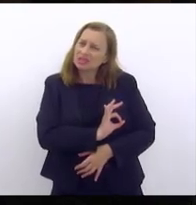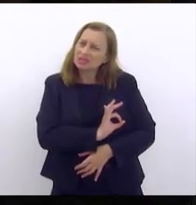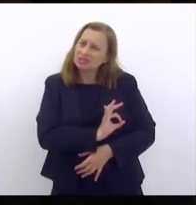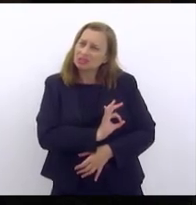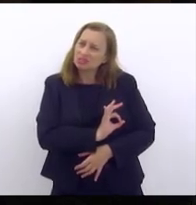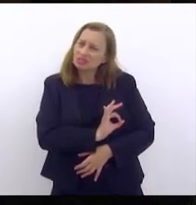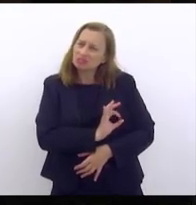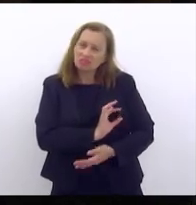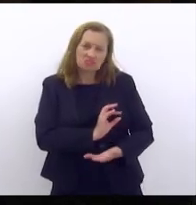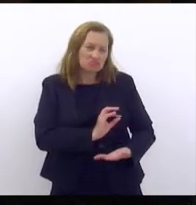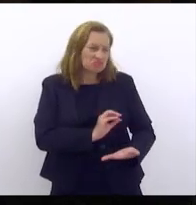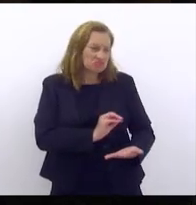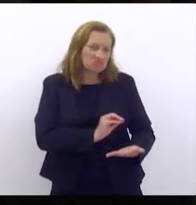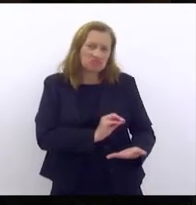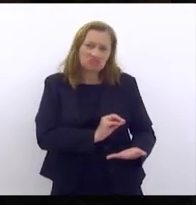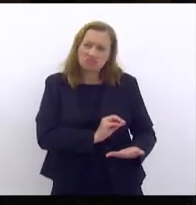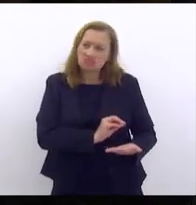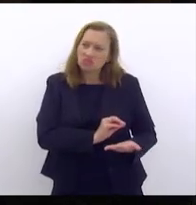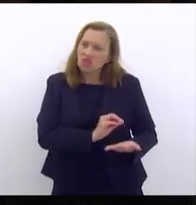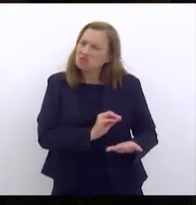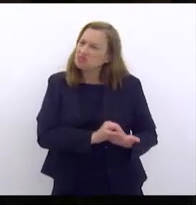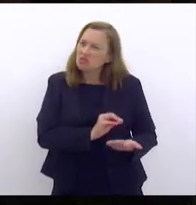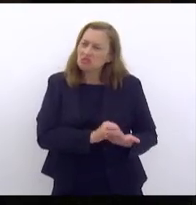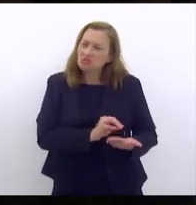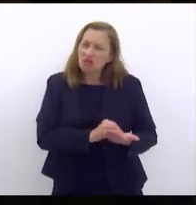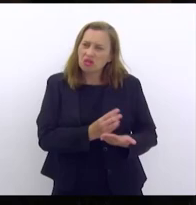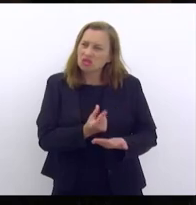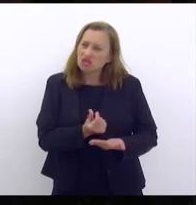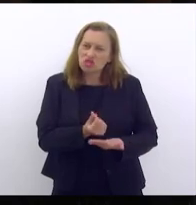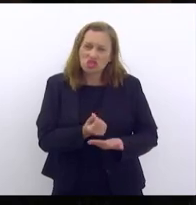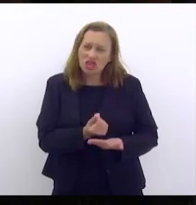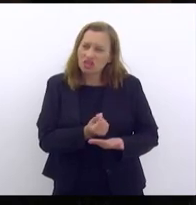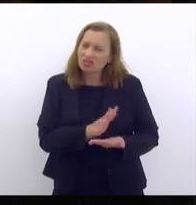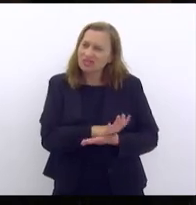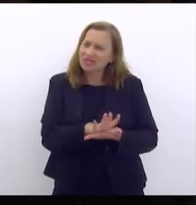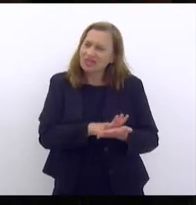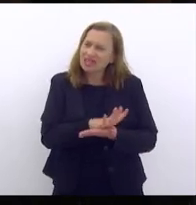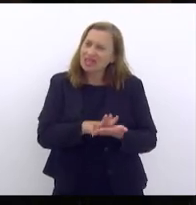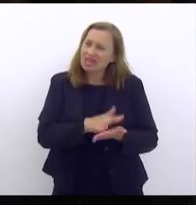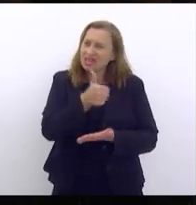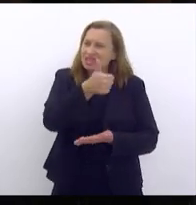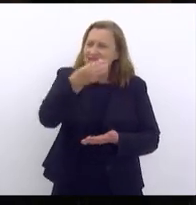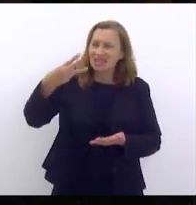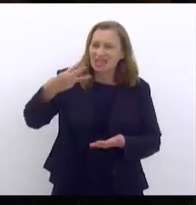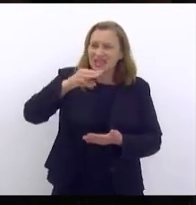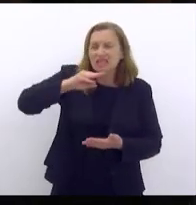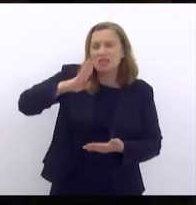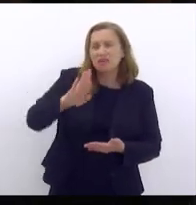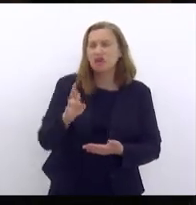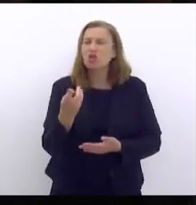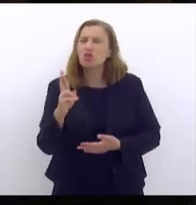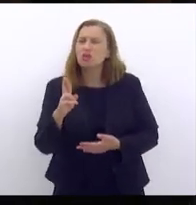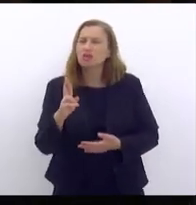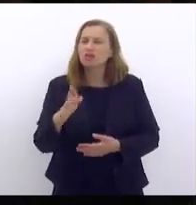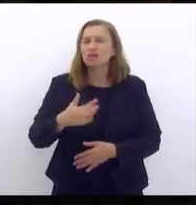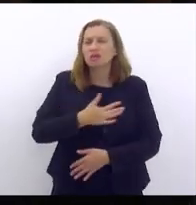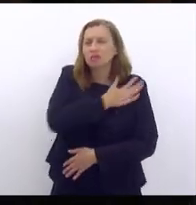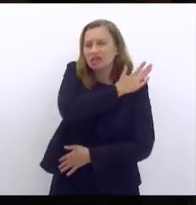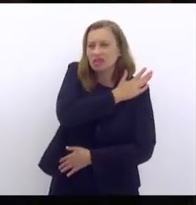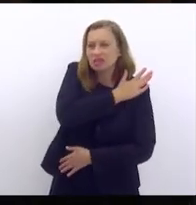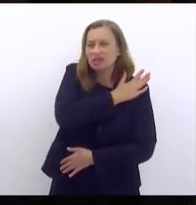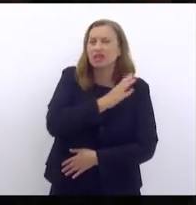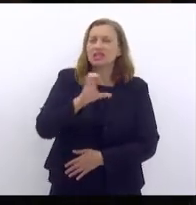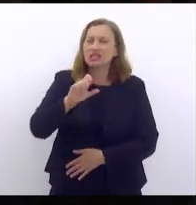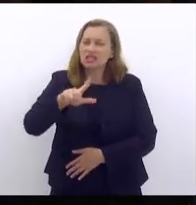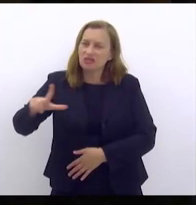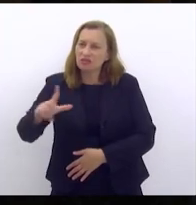não falta dinheiro, não faltam recursos. São cerca de 13 bilhões para a Polícia Militar e a Polícia Civil